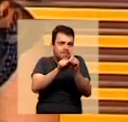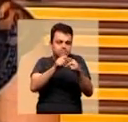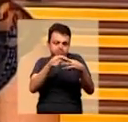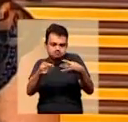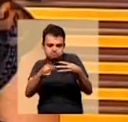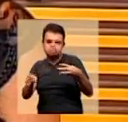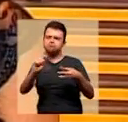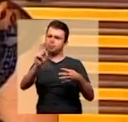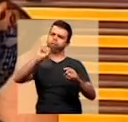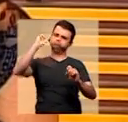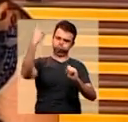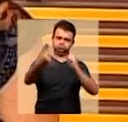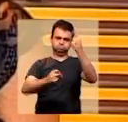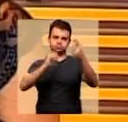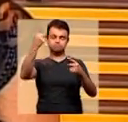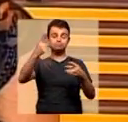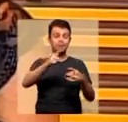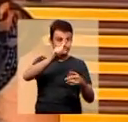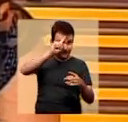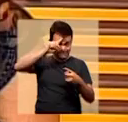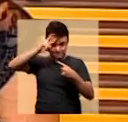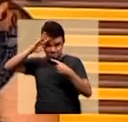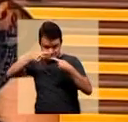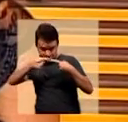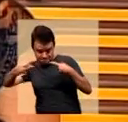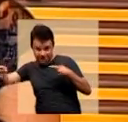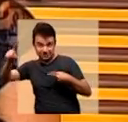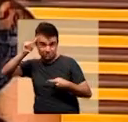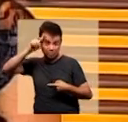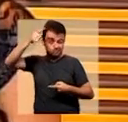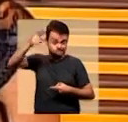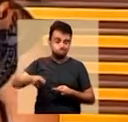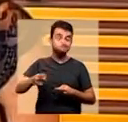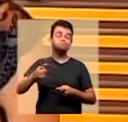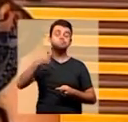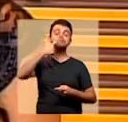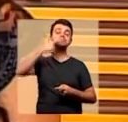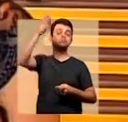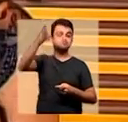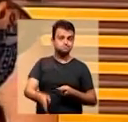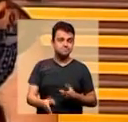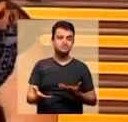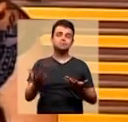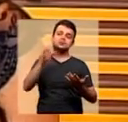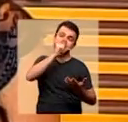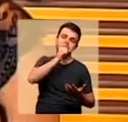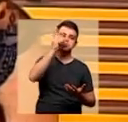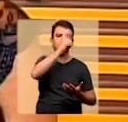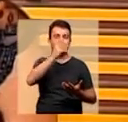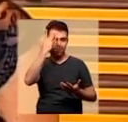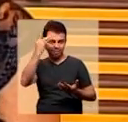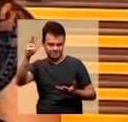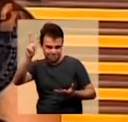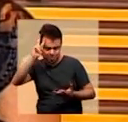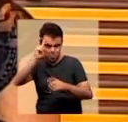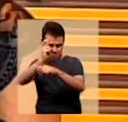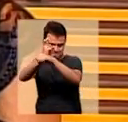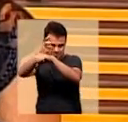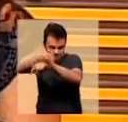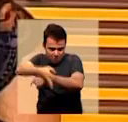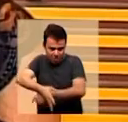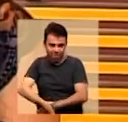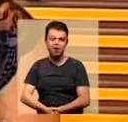não acaba sendo espalhado, mas dias da semana... sempre sexta-feira, sábado, domingo, na madrugada